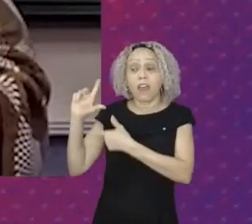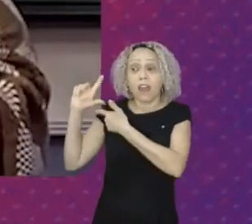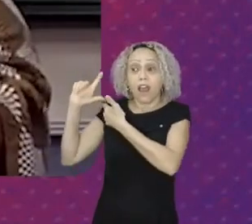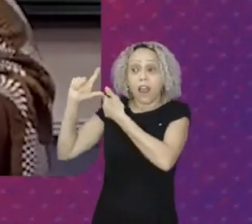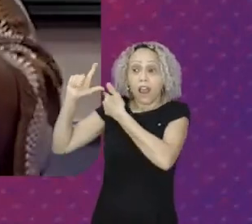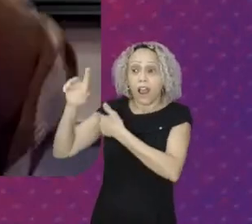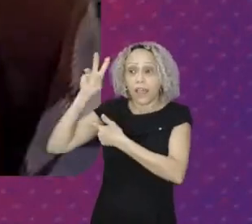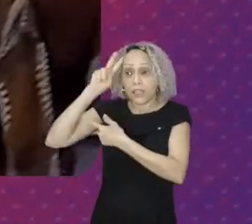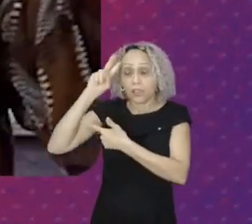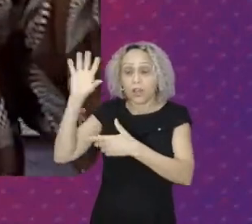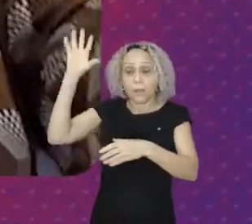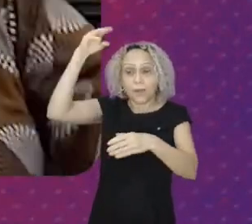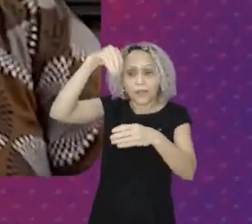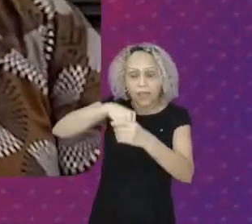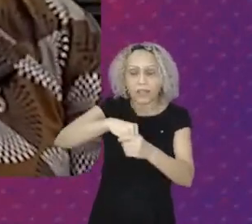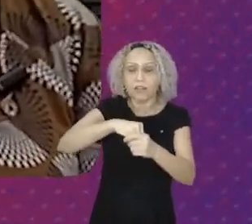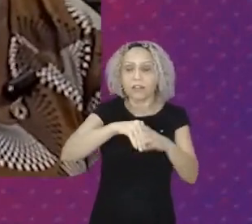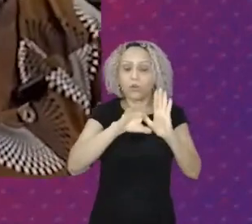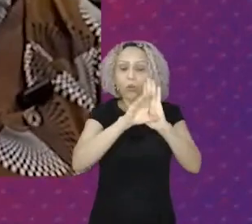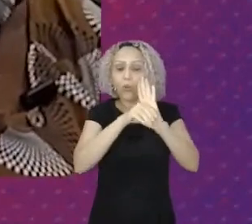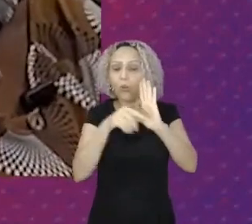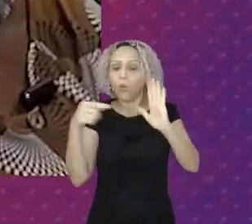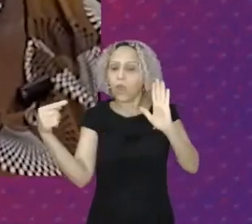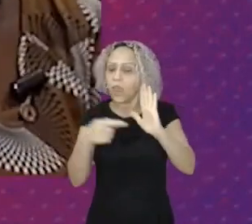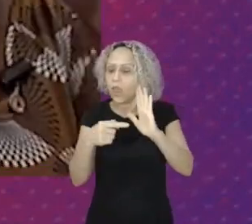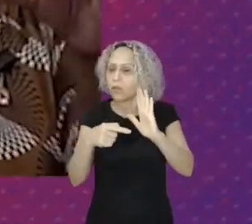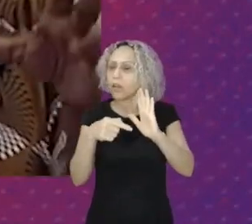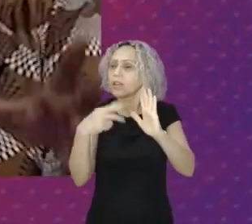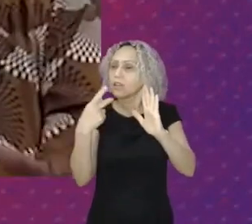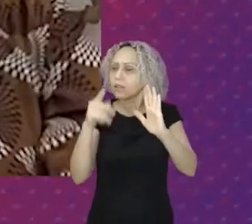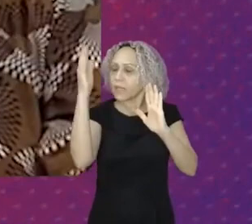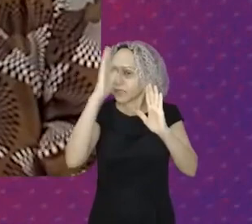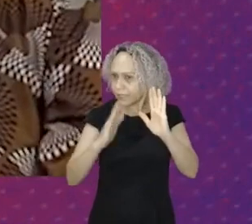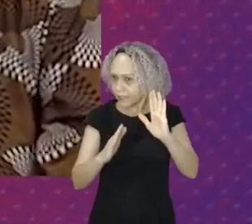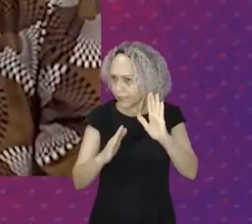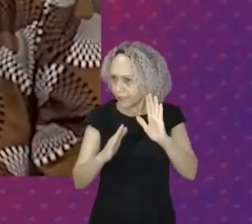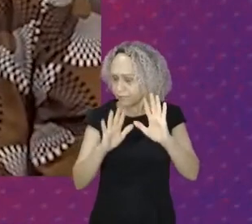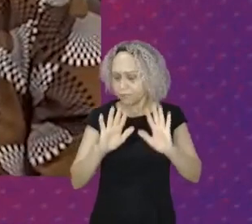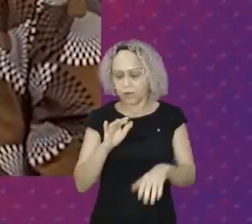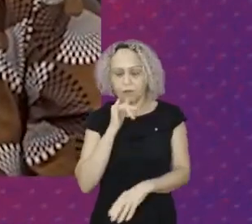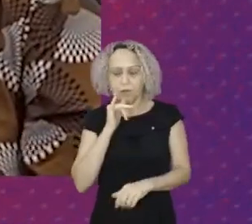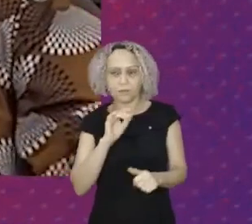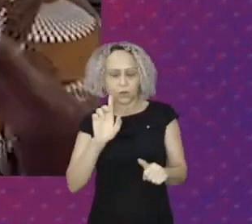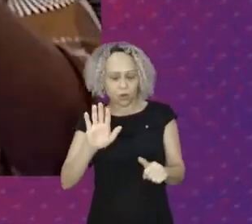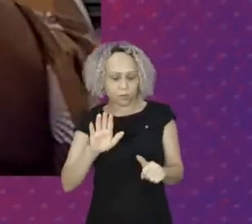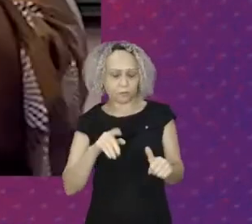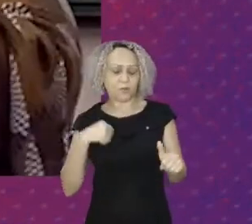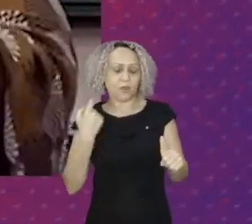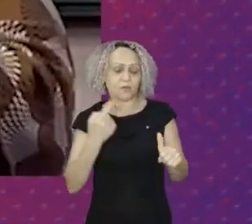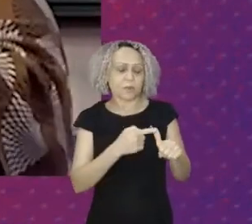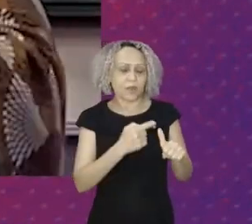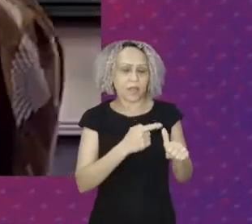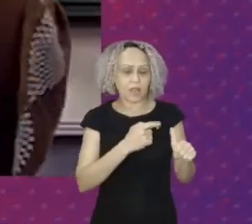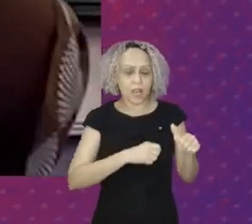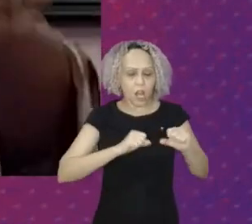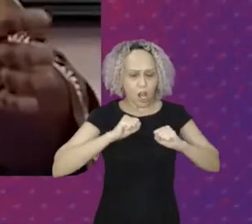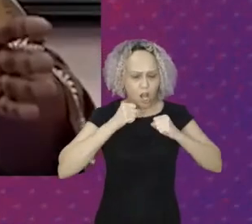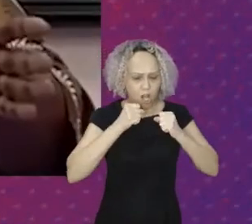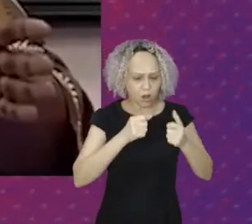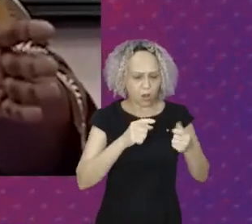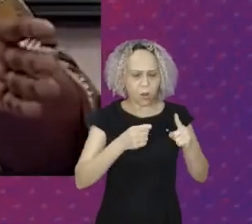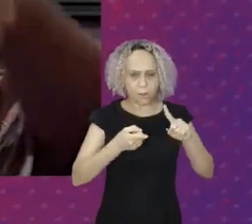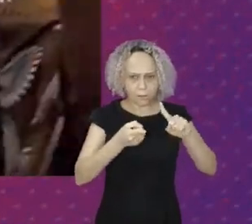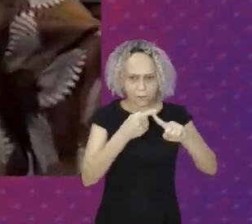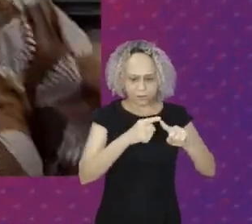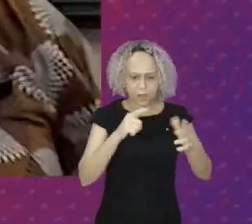luta, inscrevemos o marco normativo, agora vamos para a prática, não é isso que vocês estão falando? Luta,